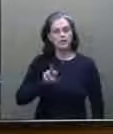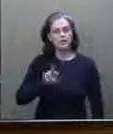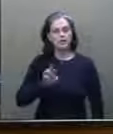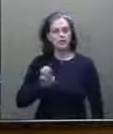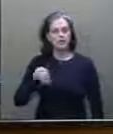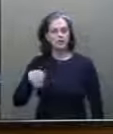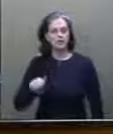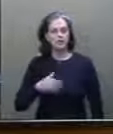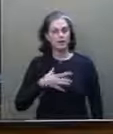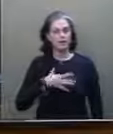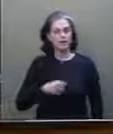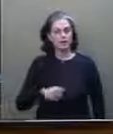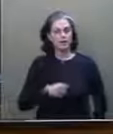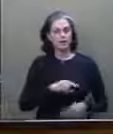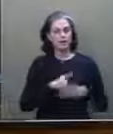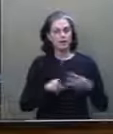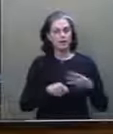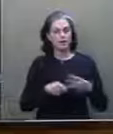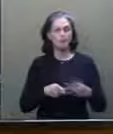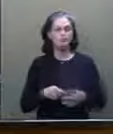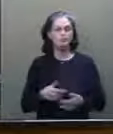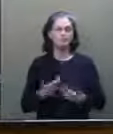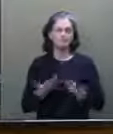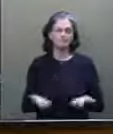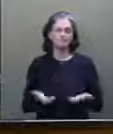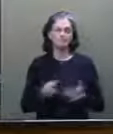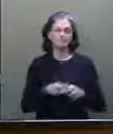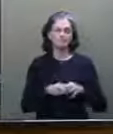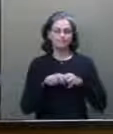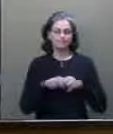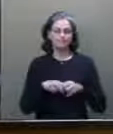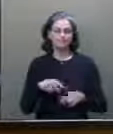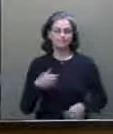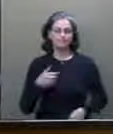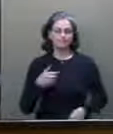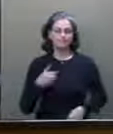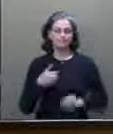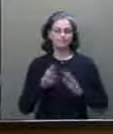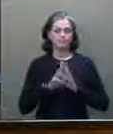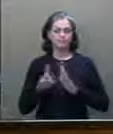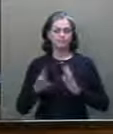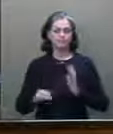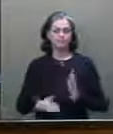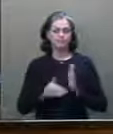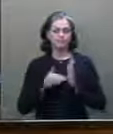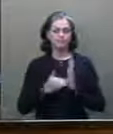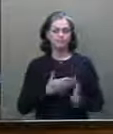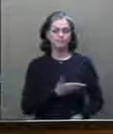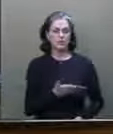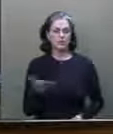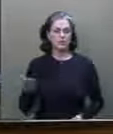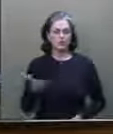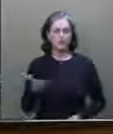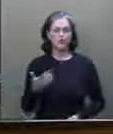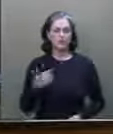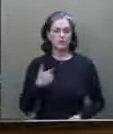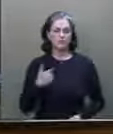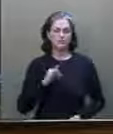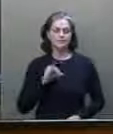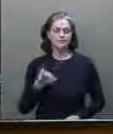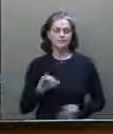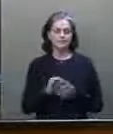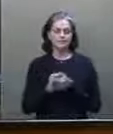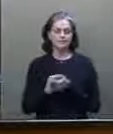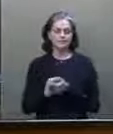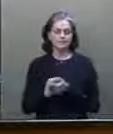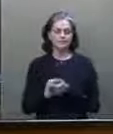Marcelo, Roberto e Paula, a quem, em nome do Senado Federal, das senhoras e dos senhores senadores, transmito os mais profundos e